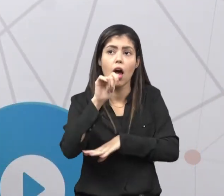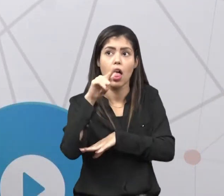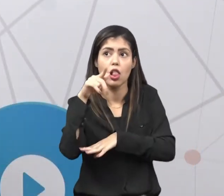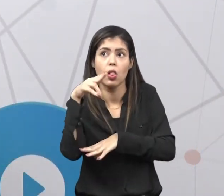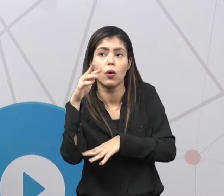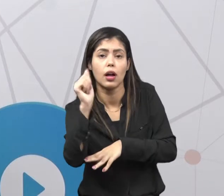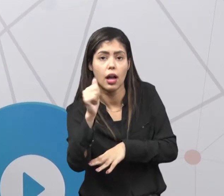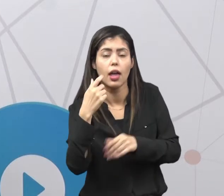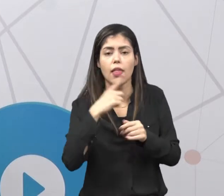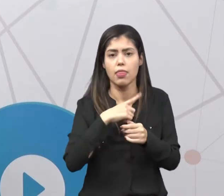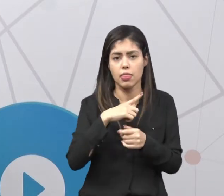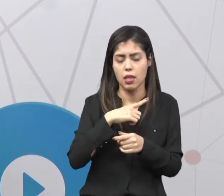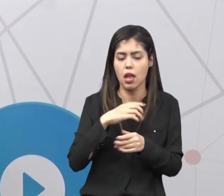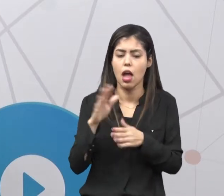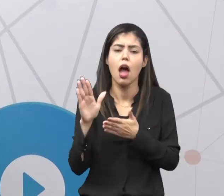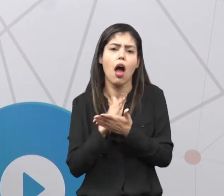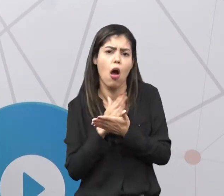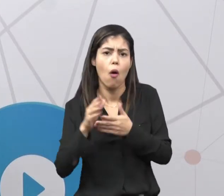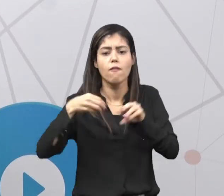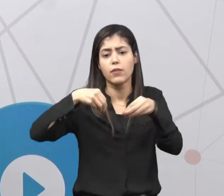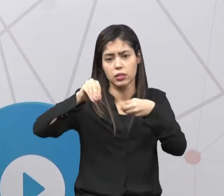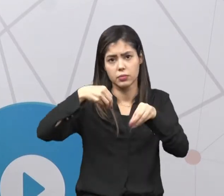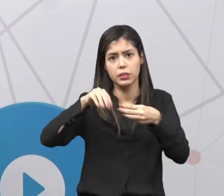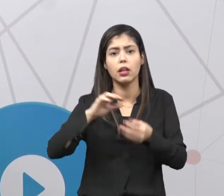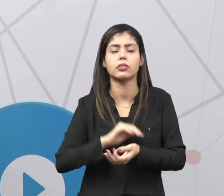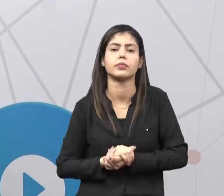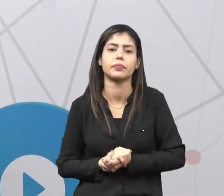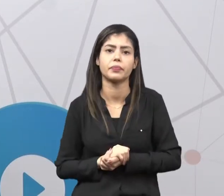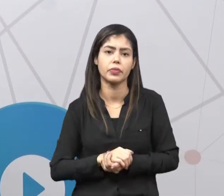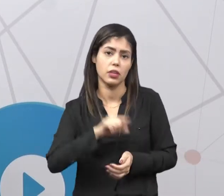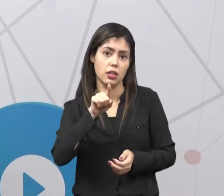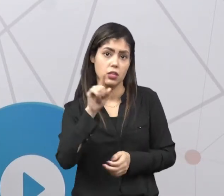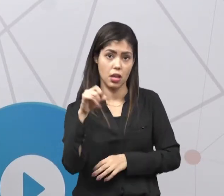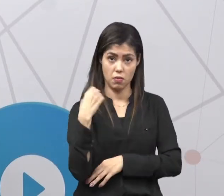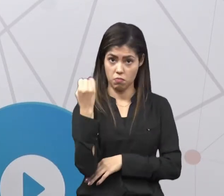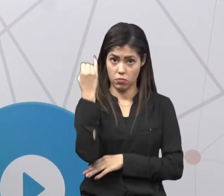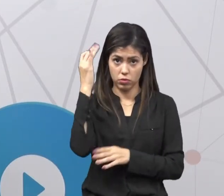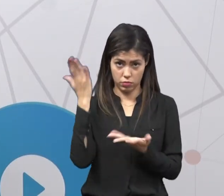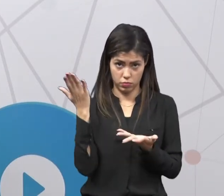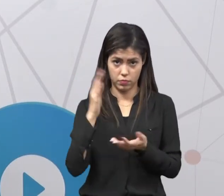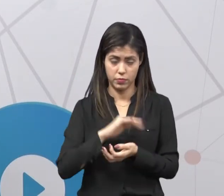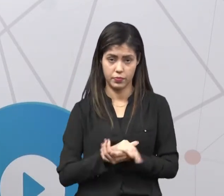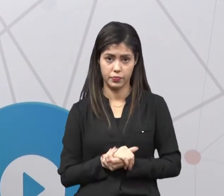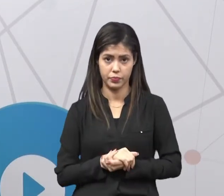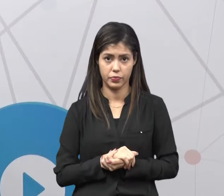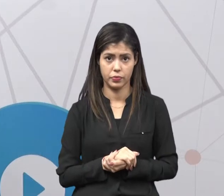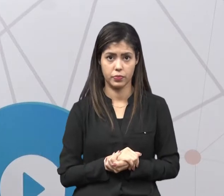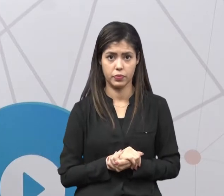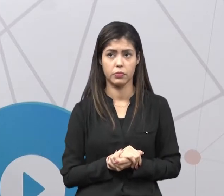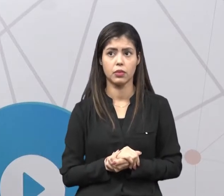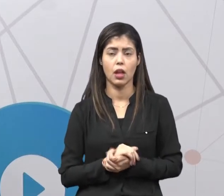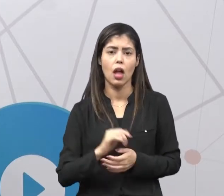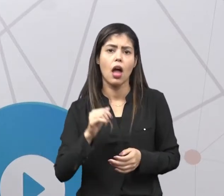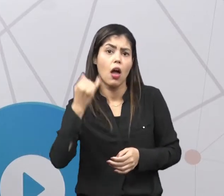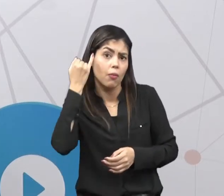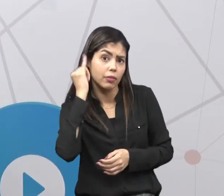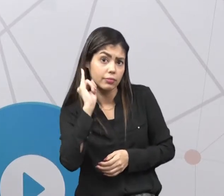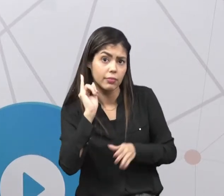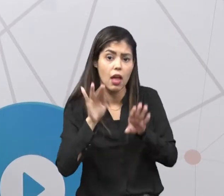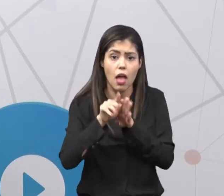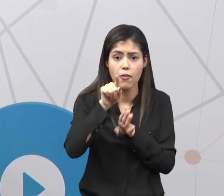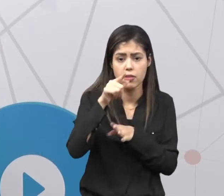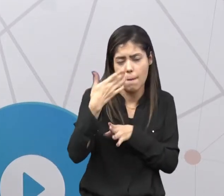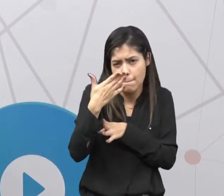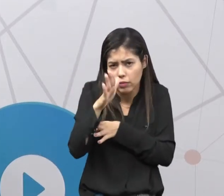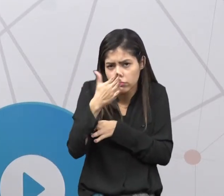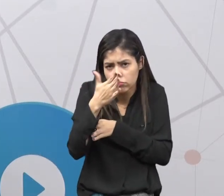você precisa ter ganho na flexibilidade, tá? Isso é indispensável. O ideal seria que você fizesse pelo